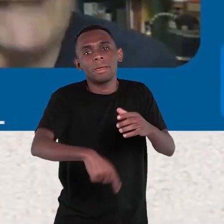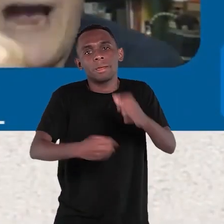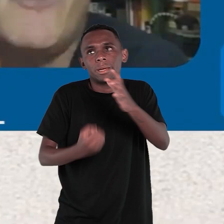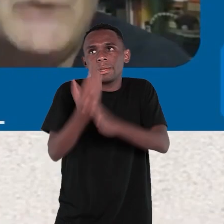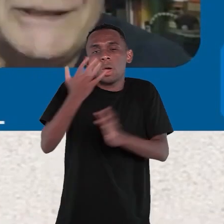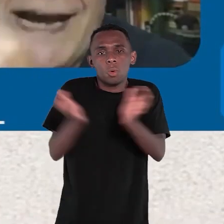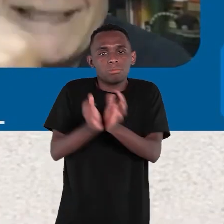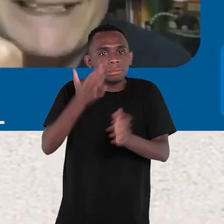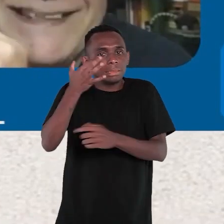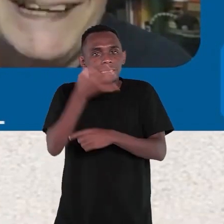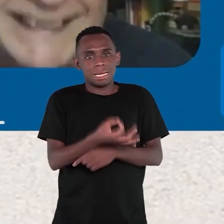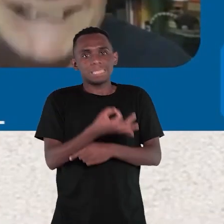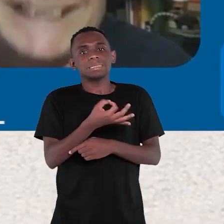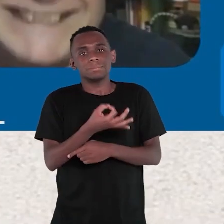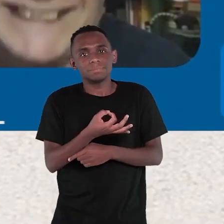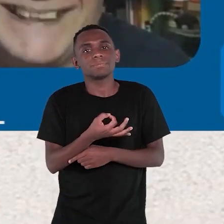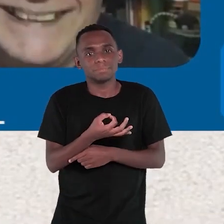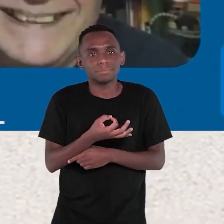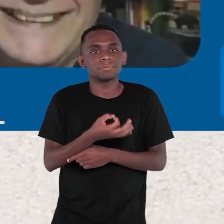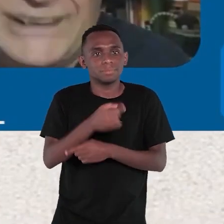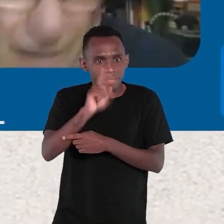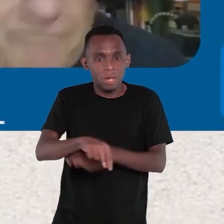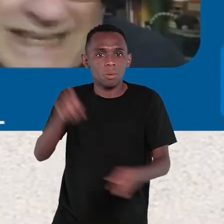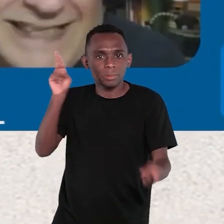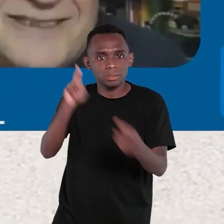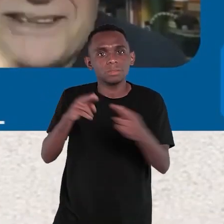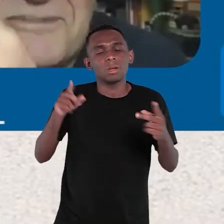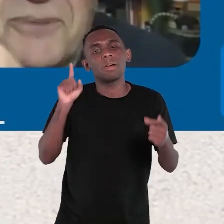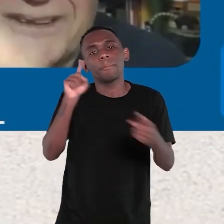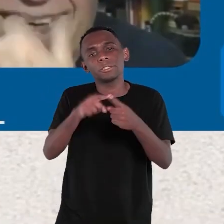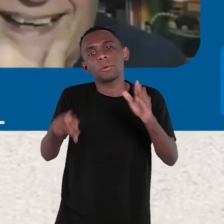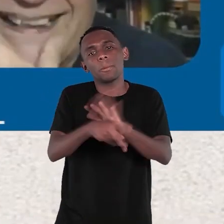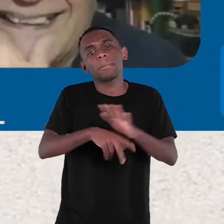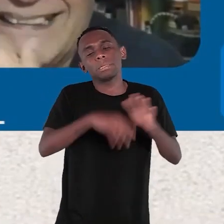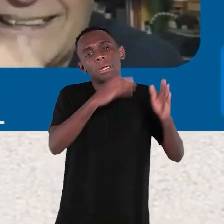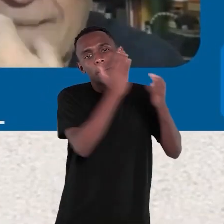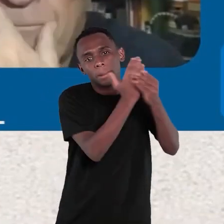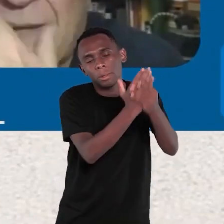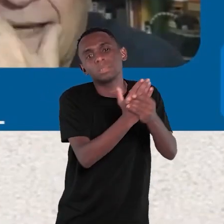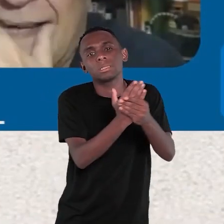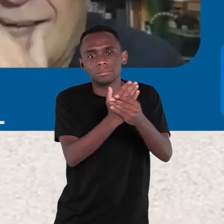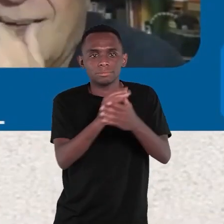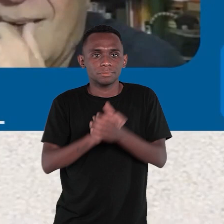Isso é criar comunidades de interesse, né? Isso é a missão da biblioteca, né?